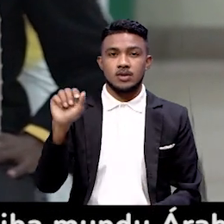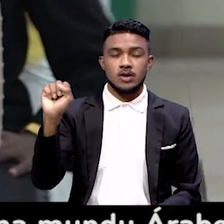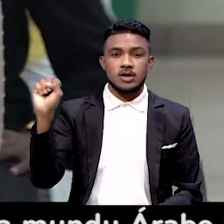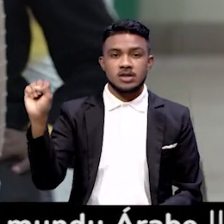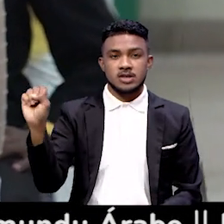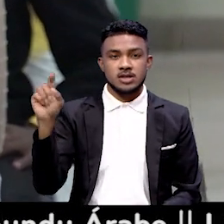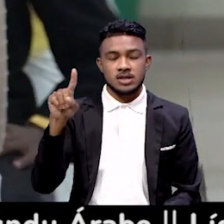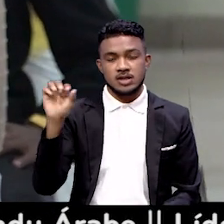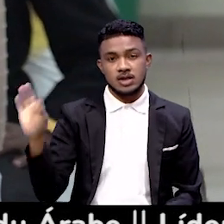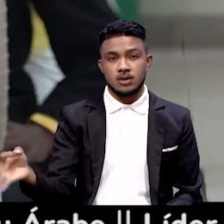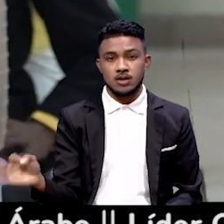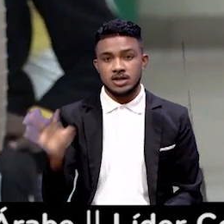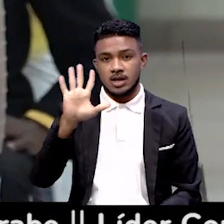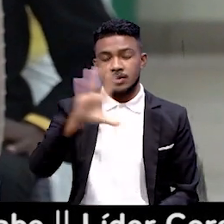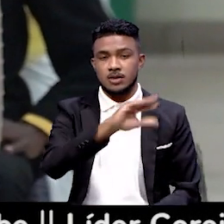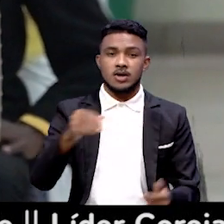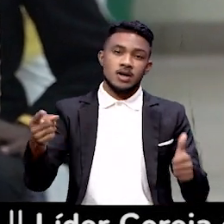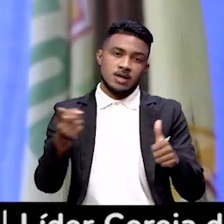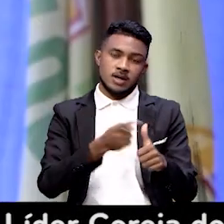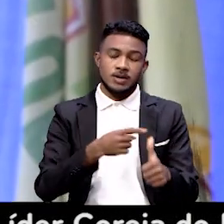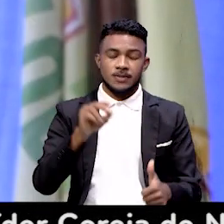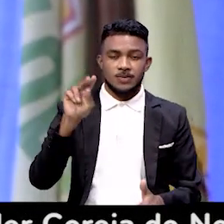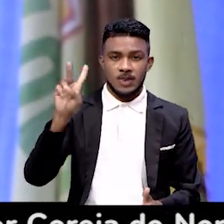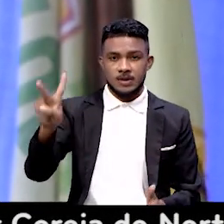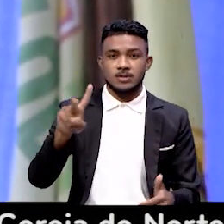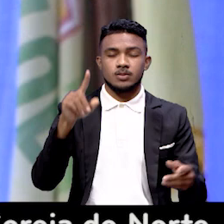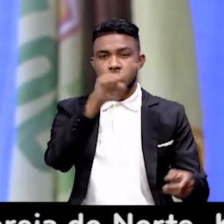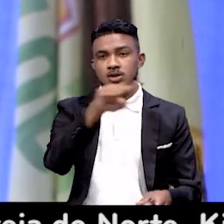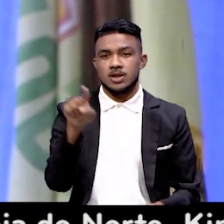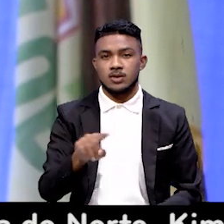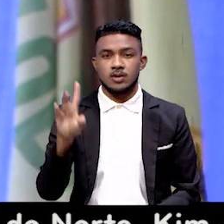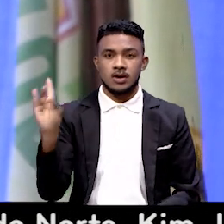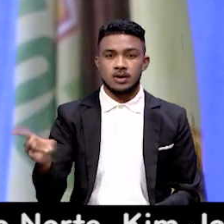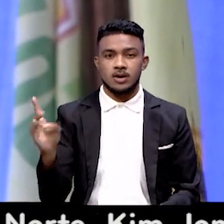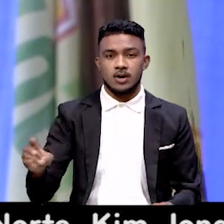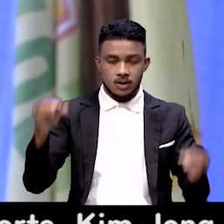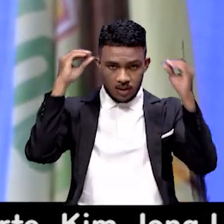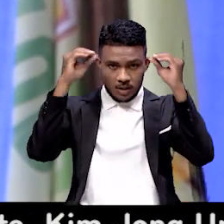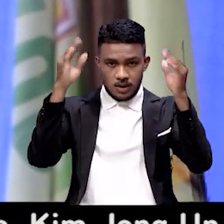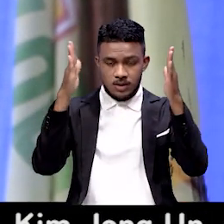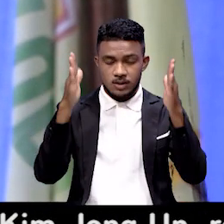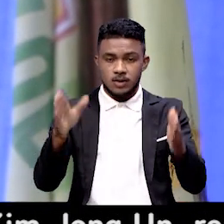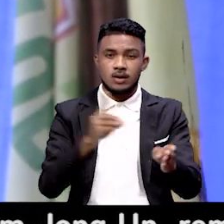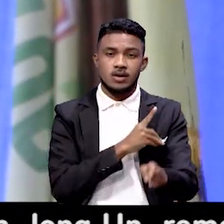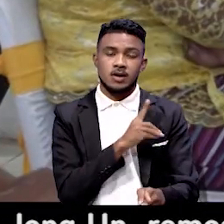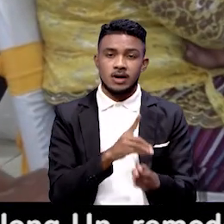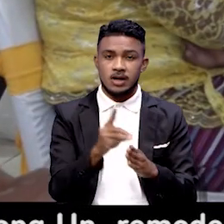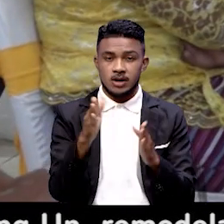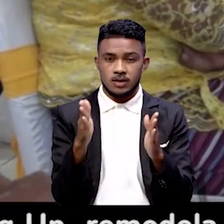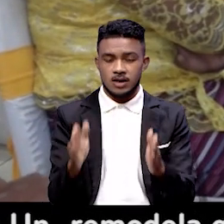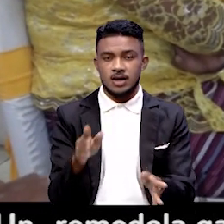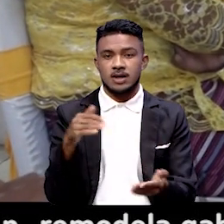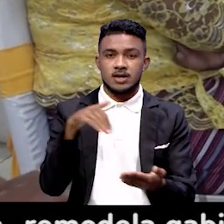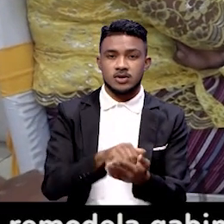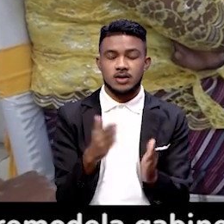máximo vacina, ba segundo dose, atinge 1% hito nulo. Tamba ne reitor Ayubi ne russo ba estudante siranebe ato tama e